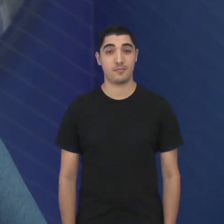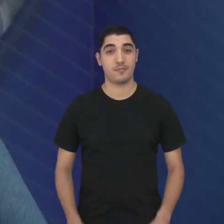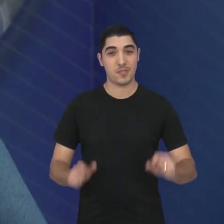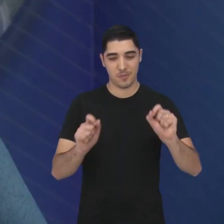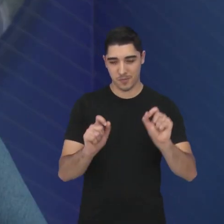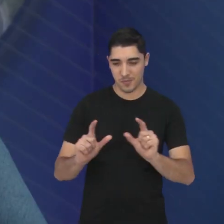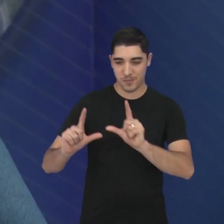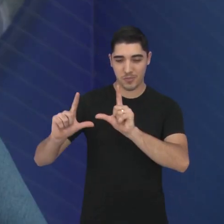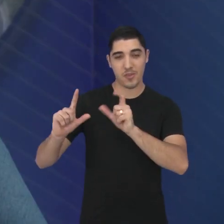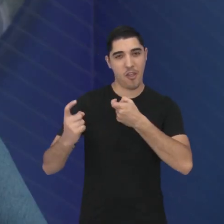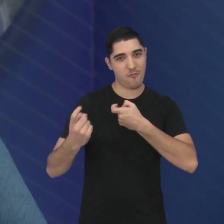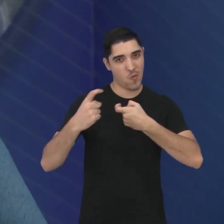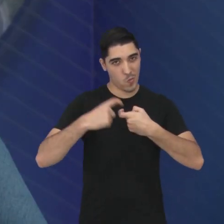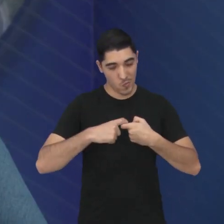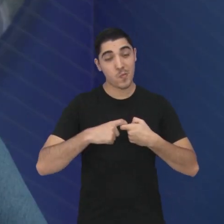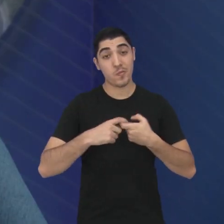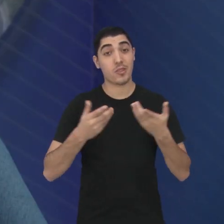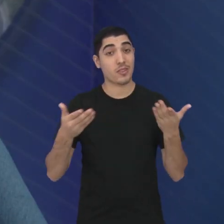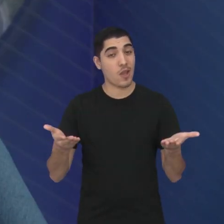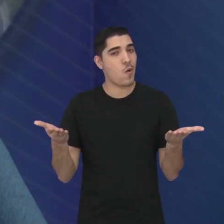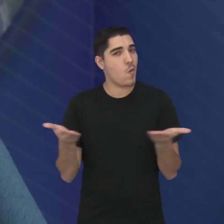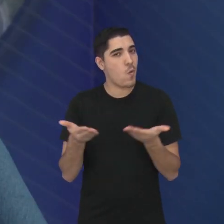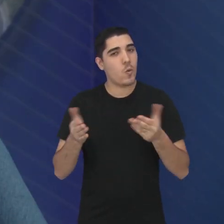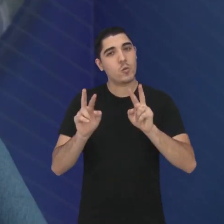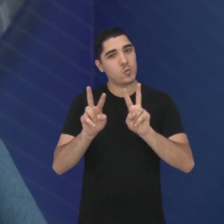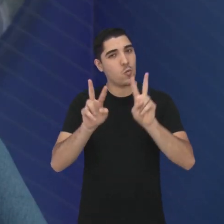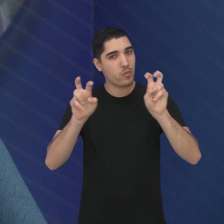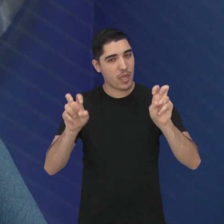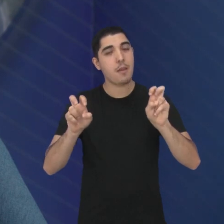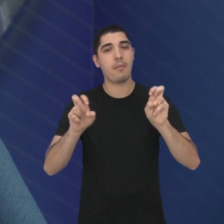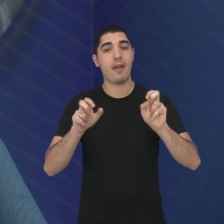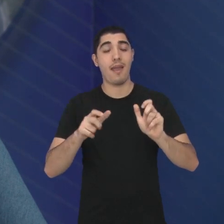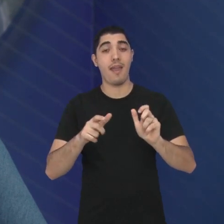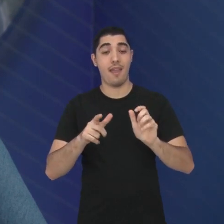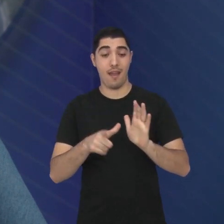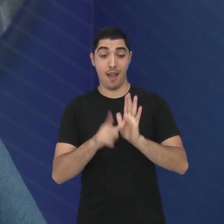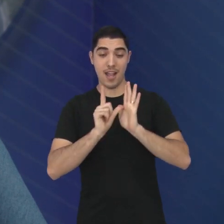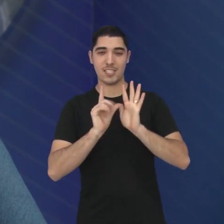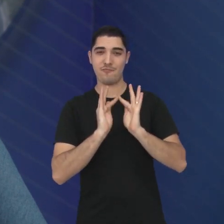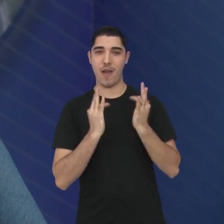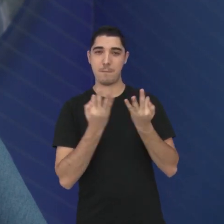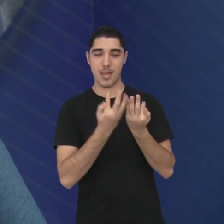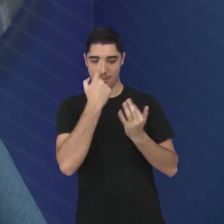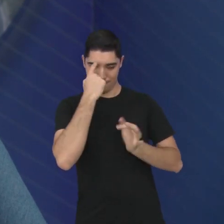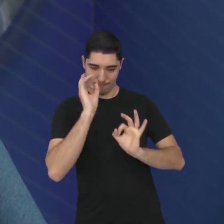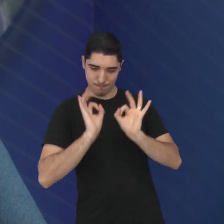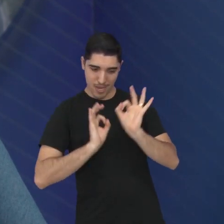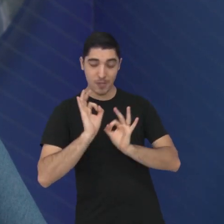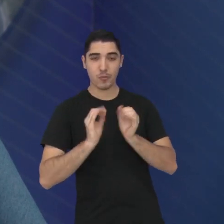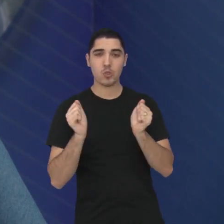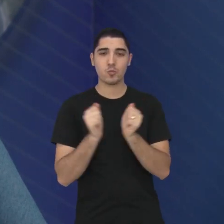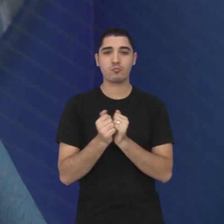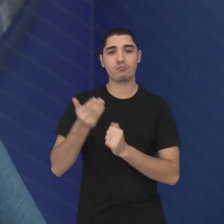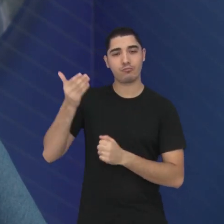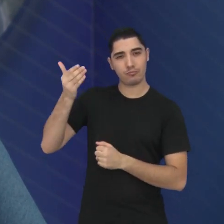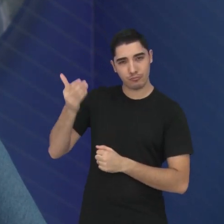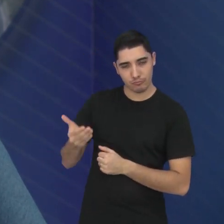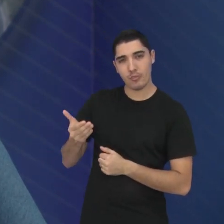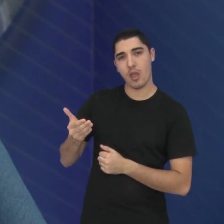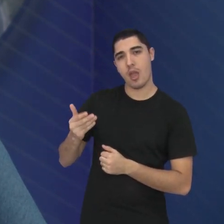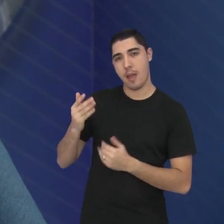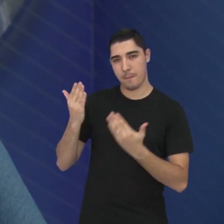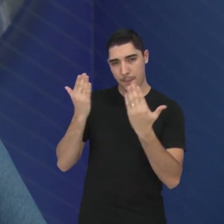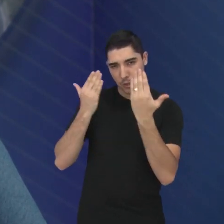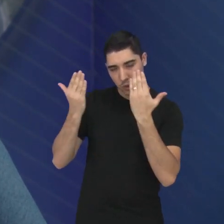Estamos de volta com o Diálogos da Cidade. Hoje, falando sobre planejamento familiar, eu estou recebendo a Janaína Dias, que é psicóloga clínica